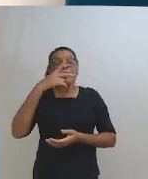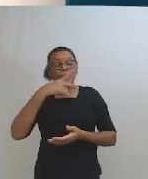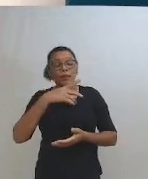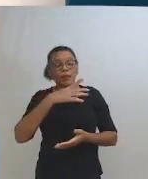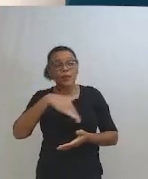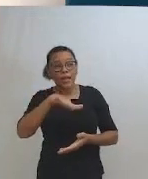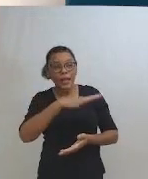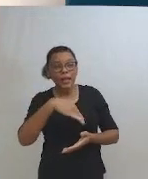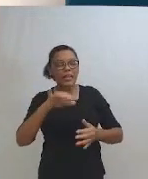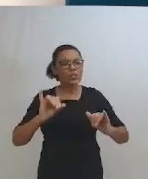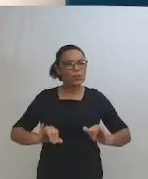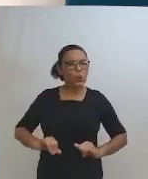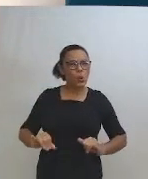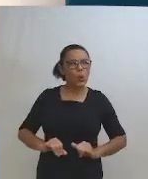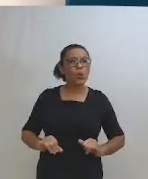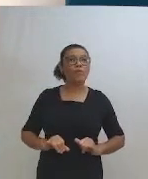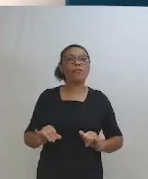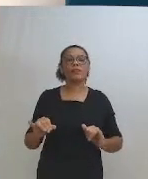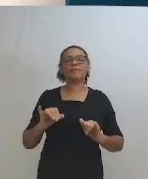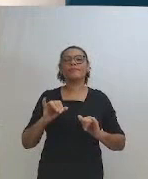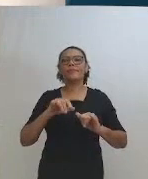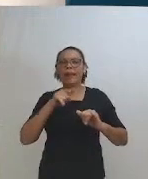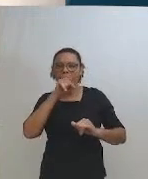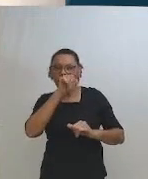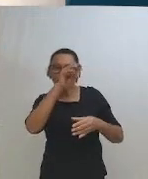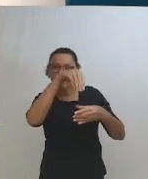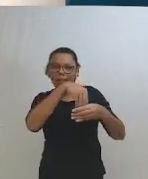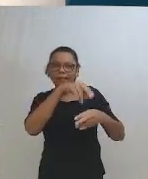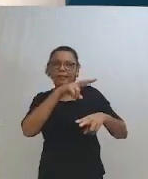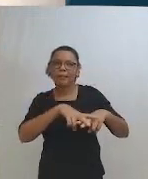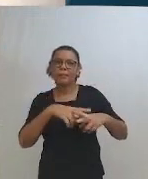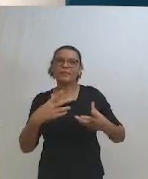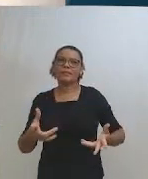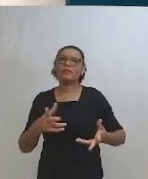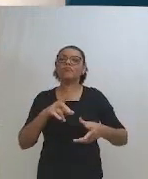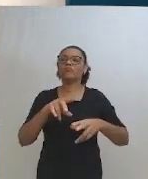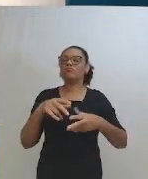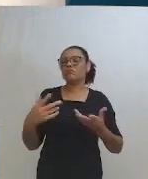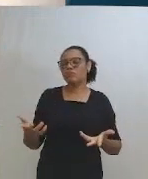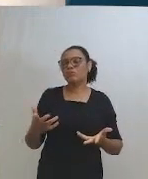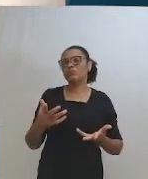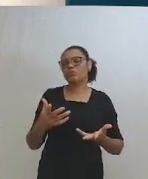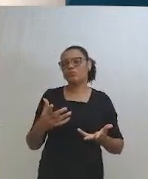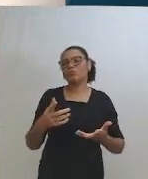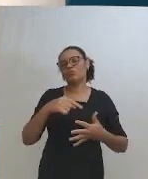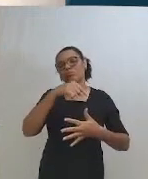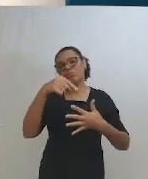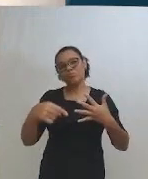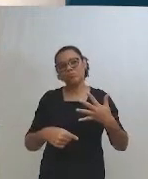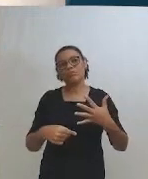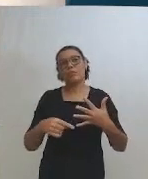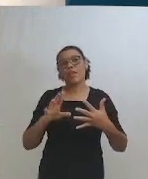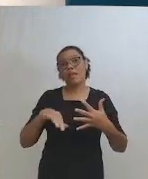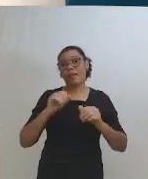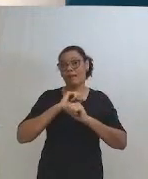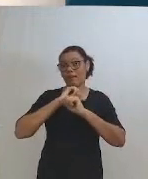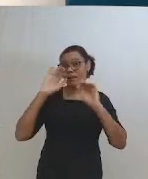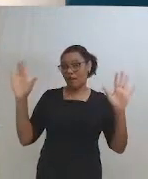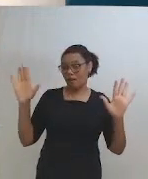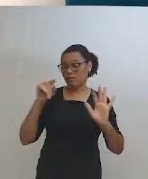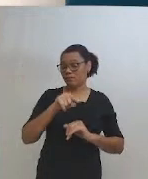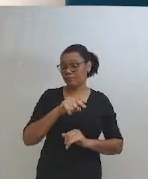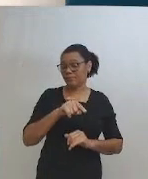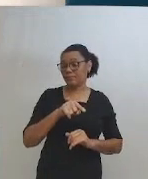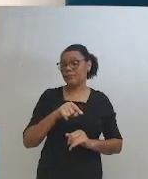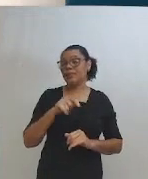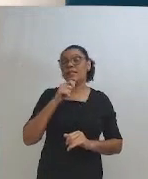da prisão preventiva é uma situação de uma demora eminentemente clara, certo? Sem que a